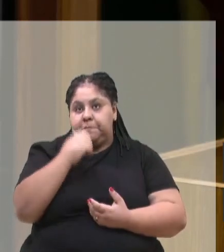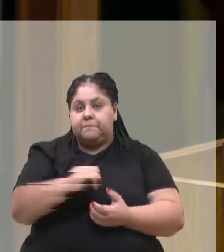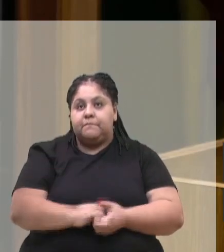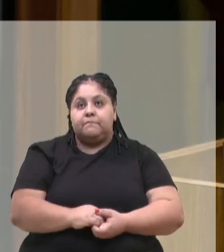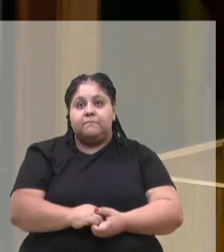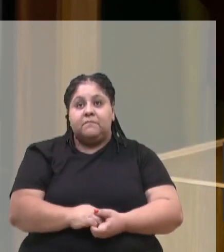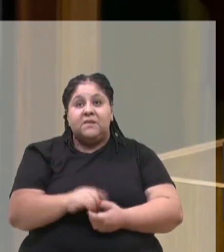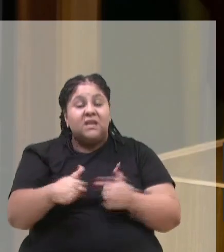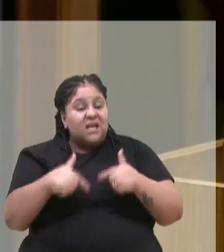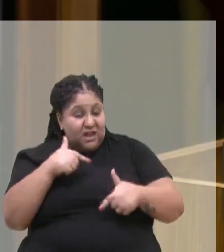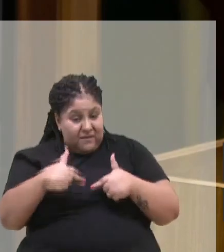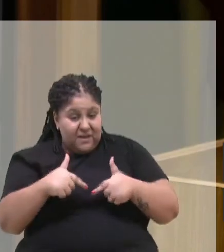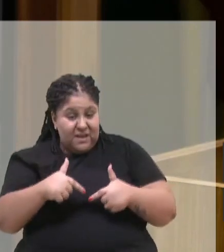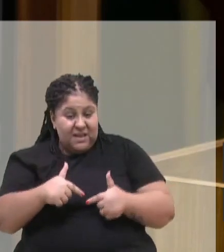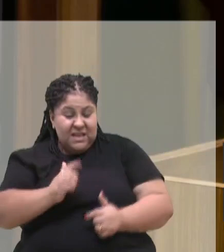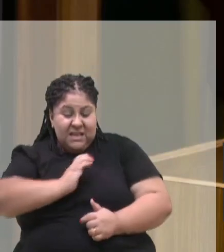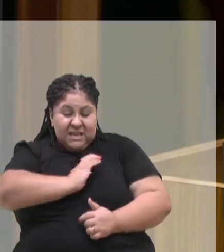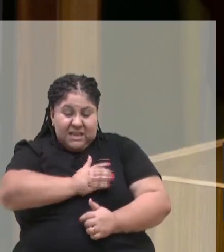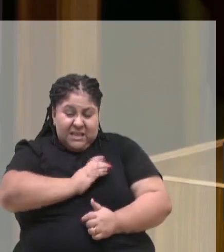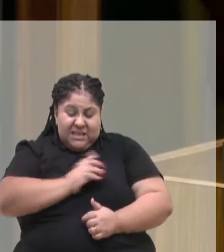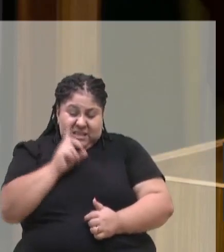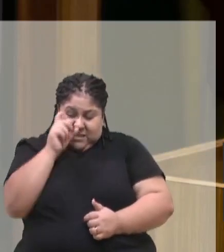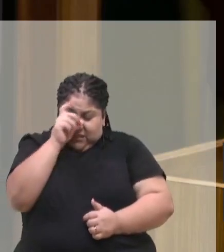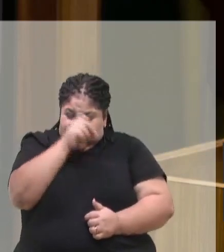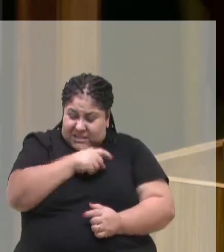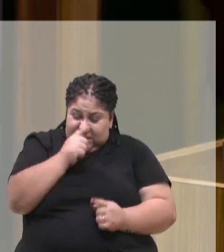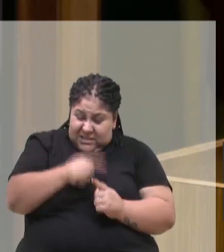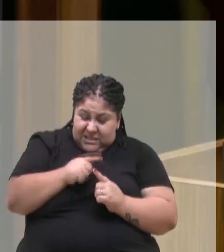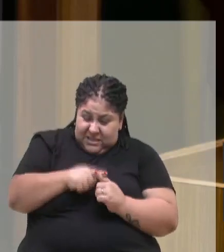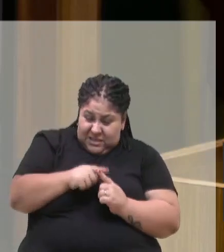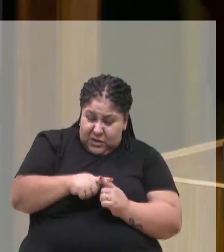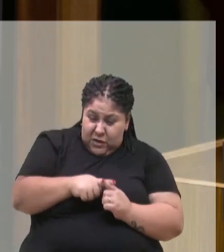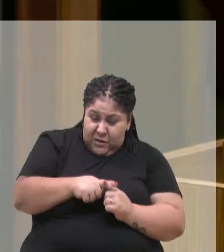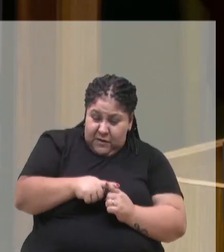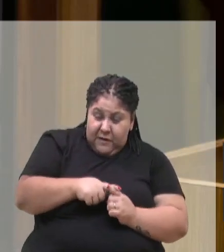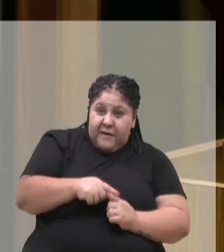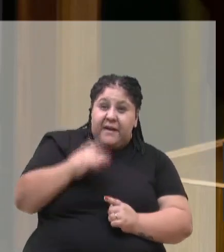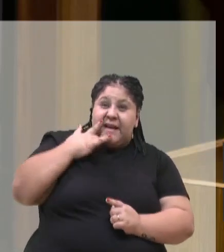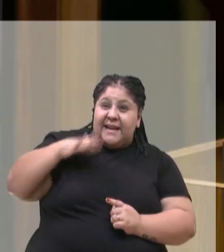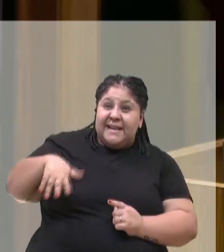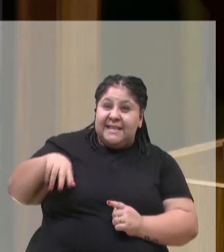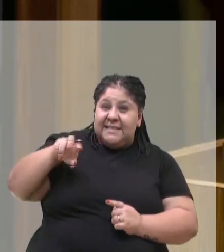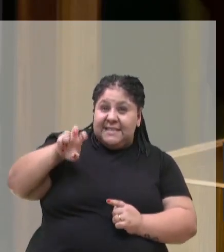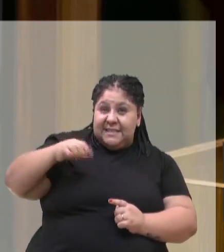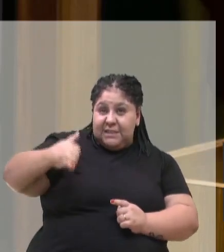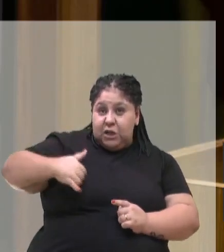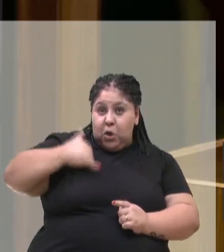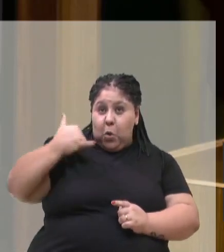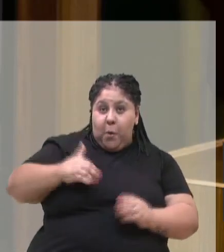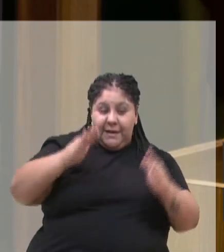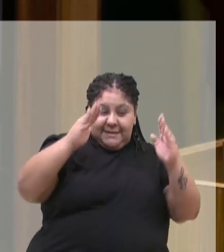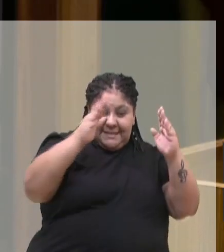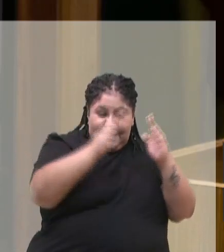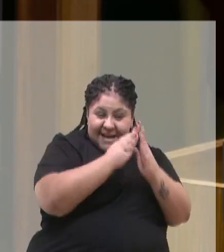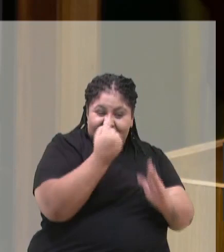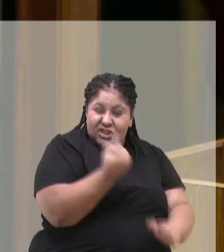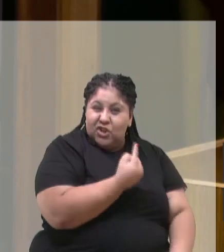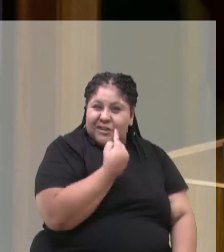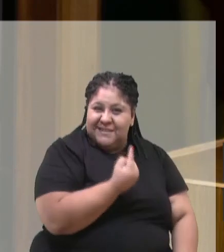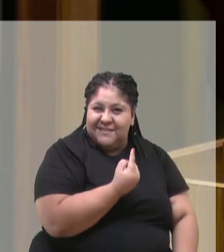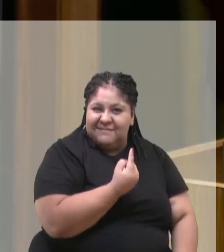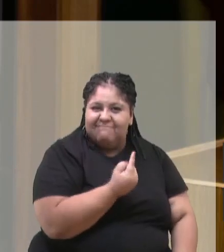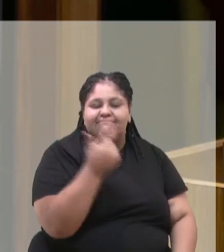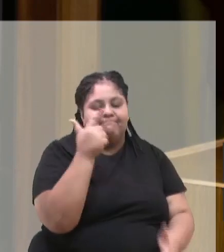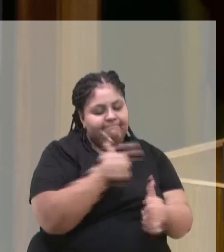Ela vai trabalhar com o coração na mão, porque essa criança de 5 anos vai ficar em casa, trancada. Então, é uma questão muito